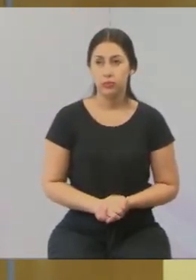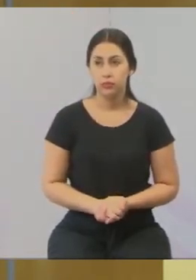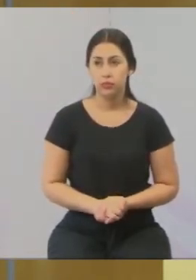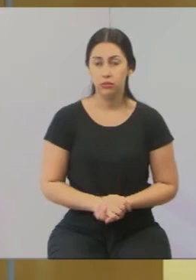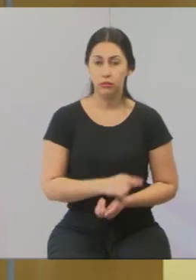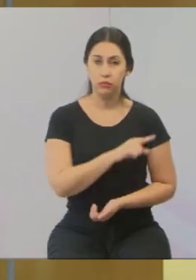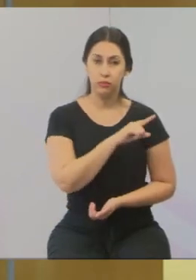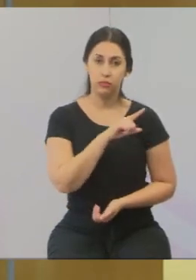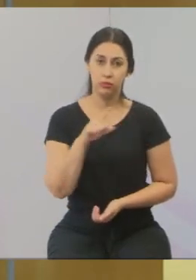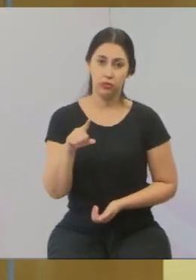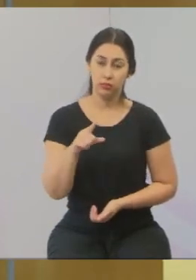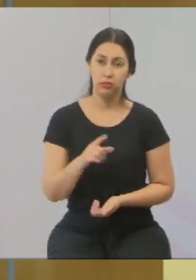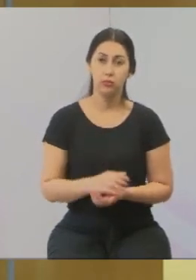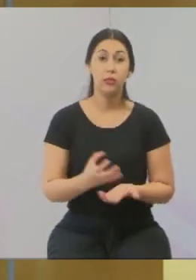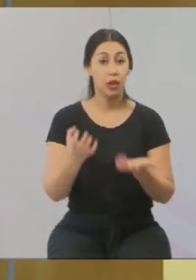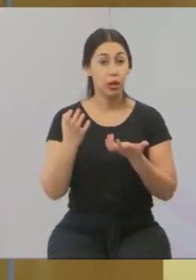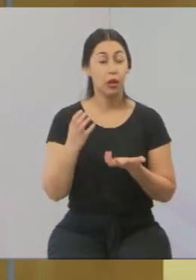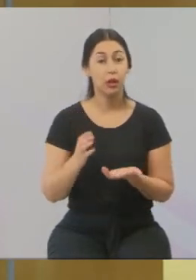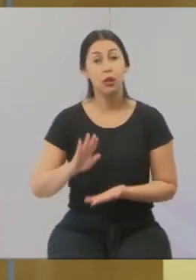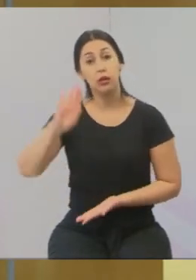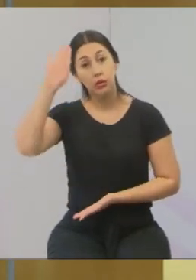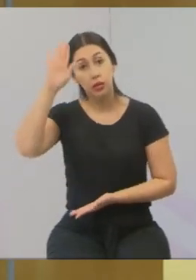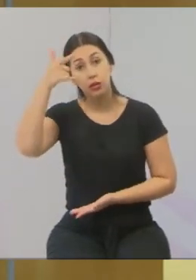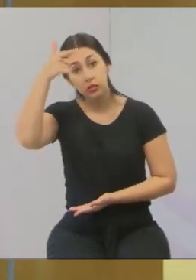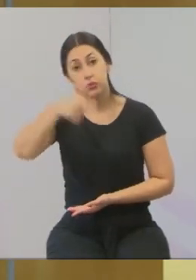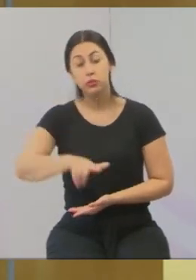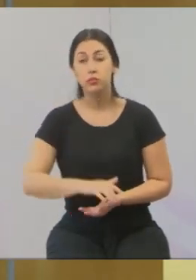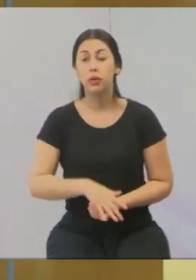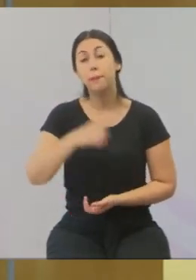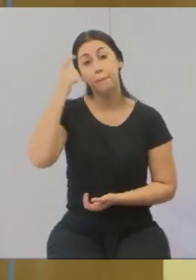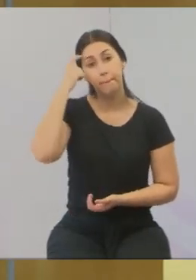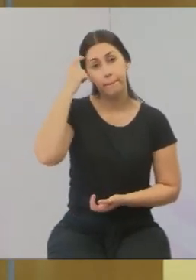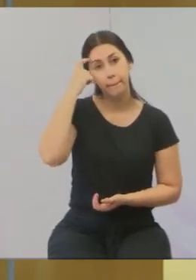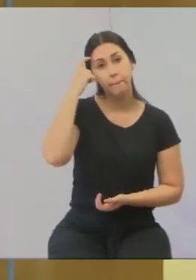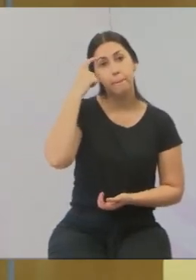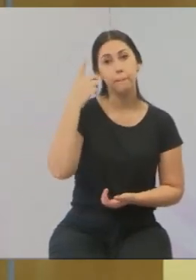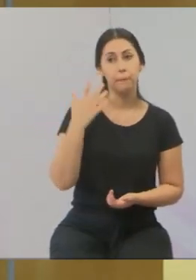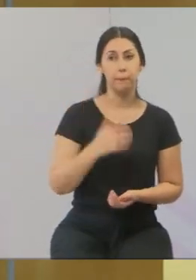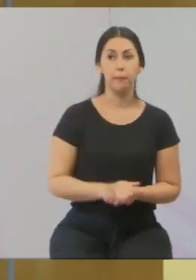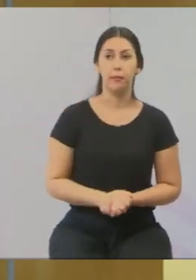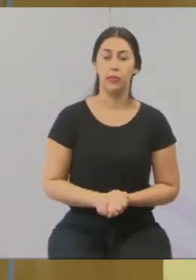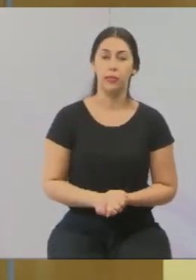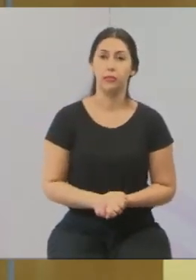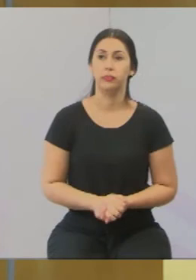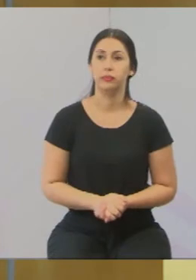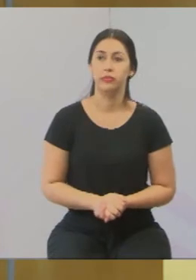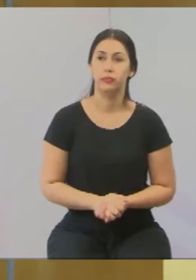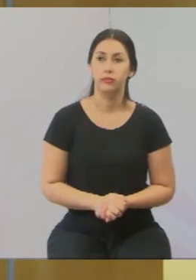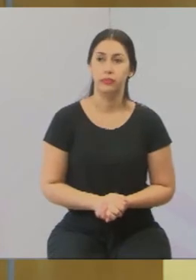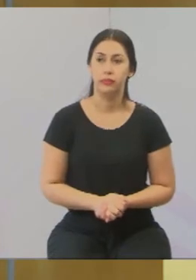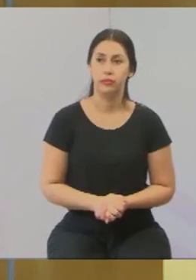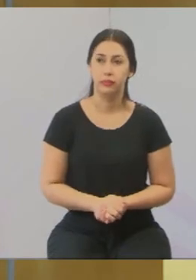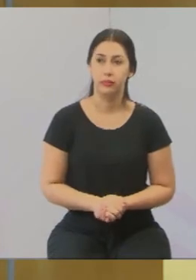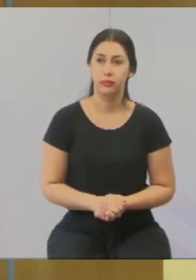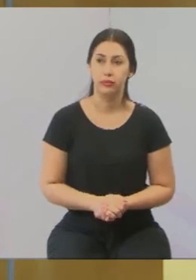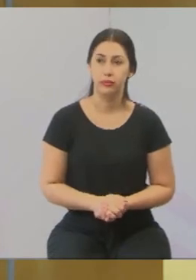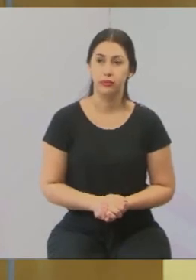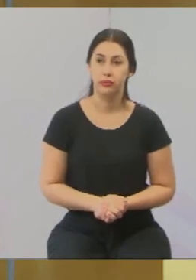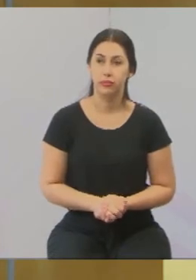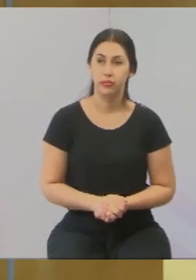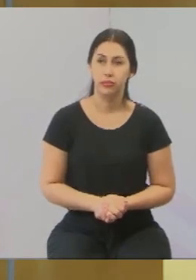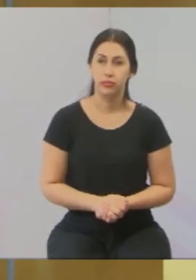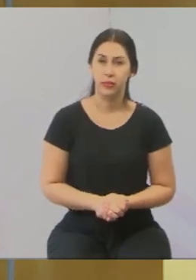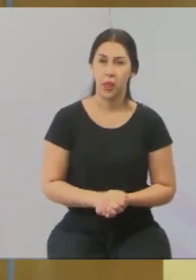que pretendem voltarem para essa casa, ponham isso na cabeça, tire esse tipo de como se diz,